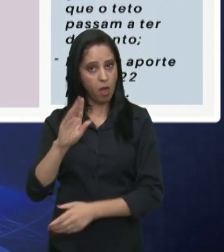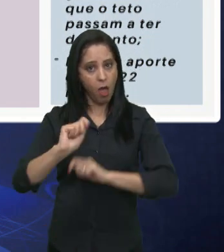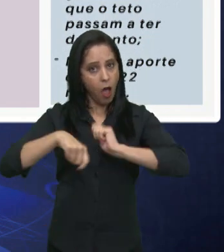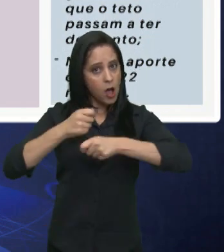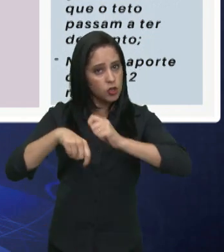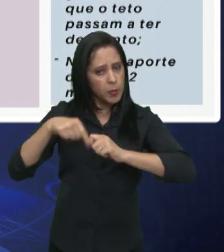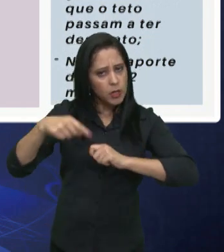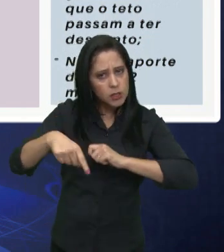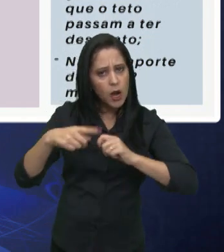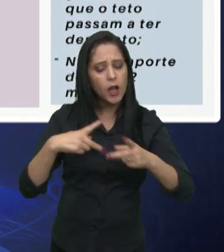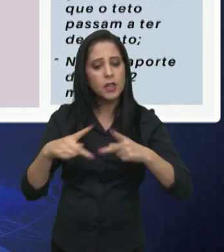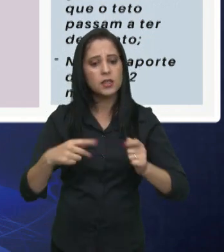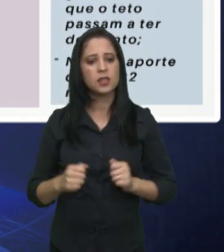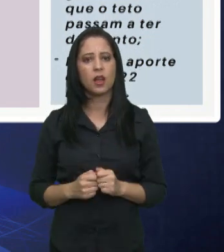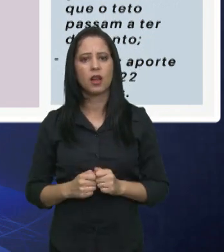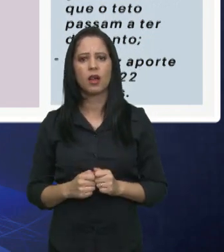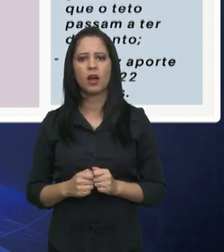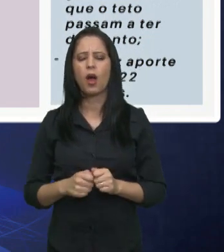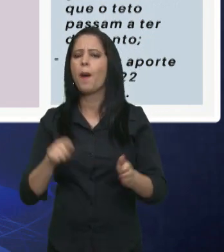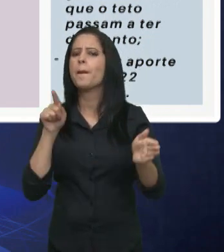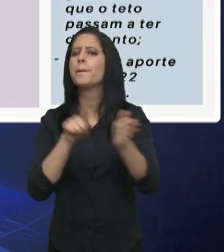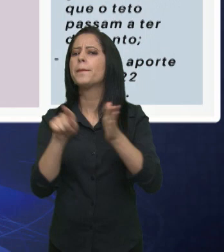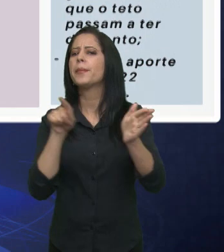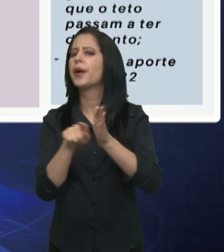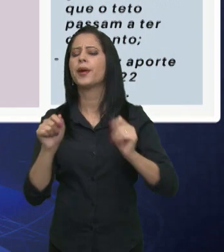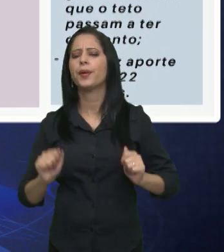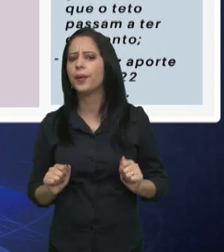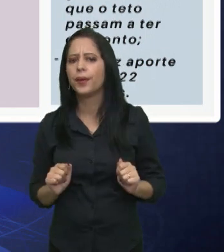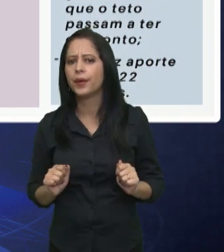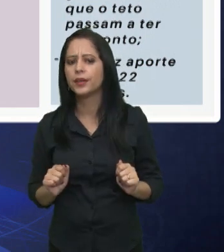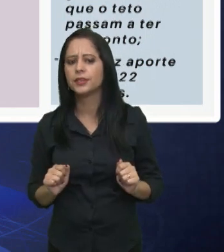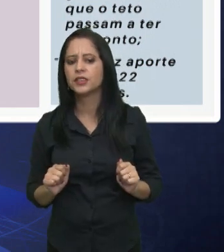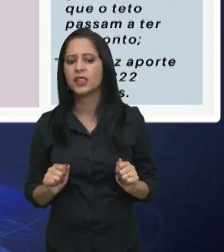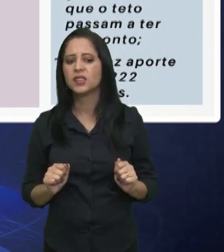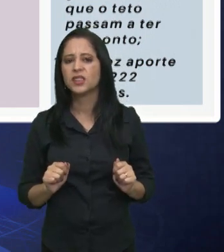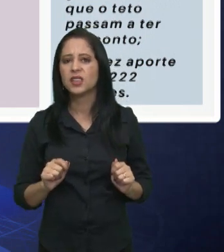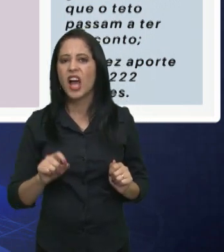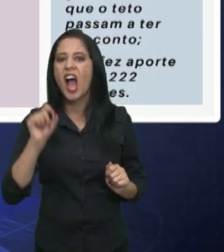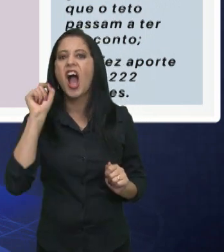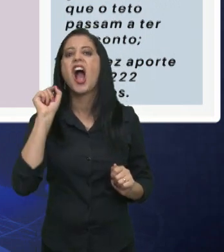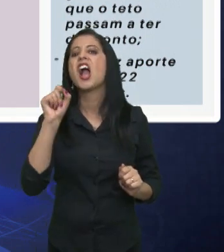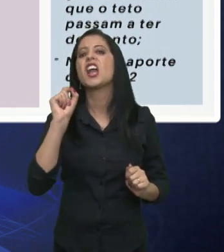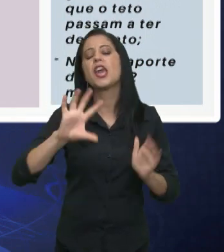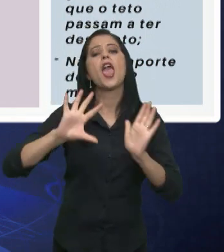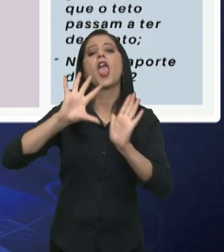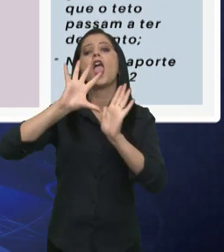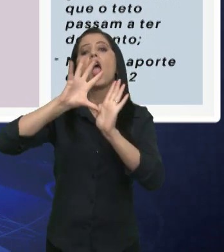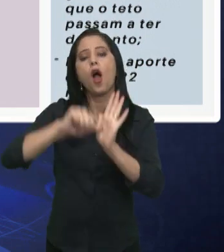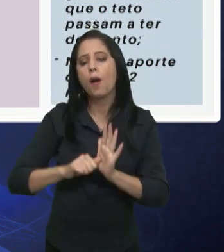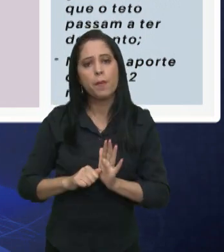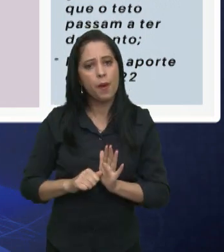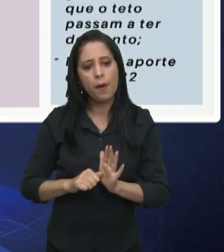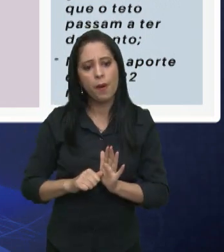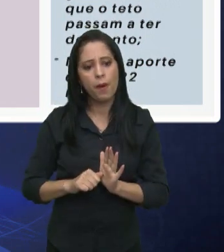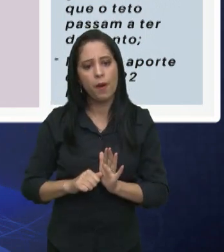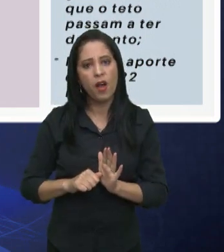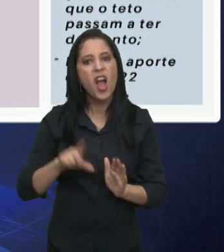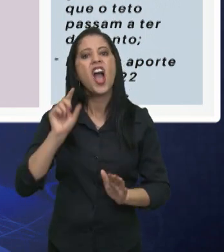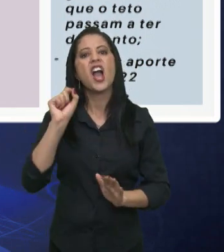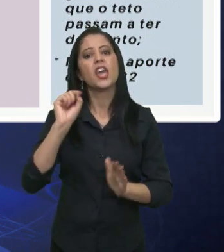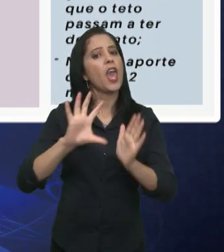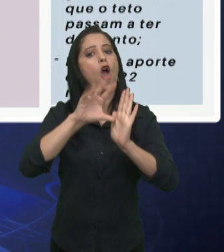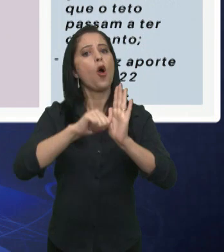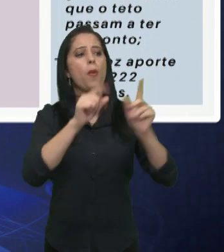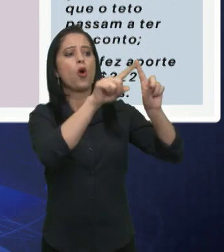quem usurpiu, né? Nós fomos usurpados, na verdade. Quem usurpiu o servidor